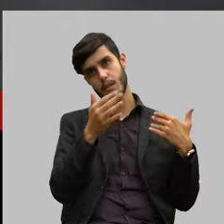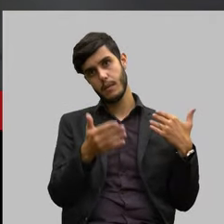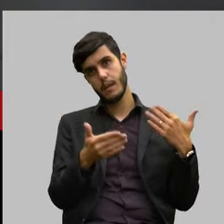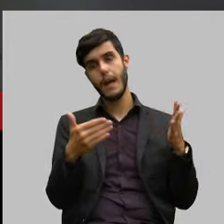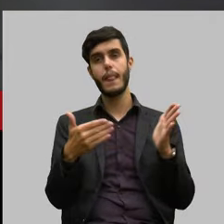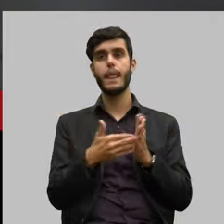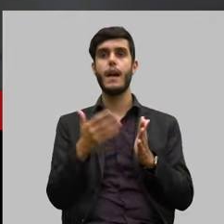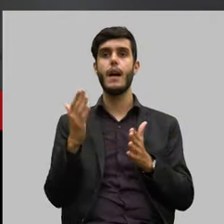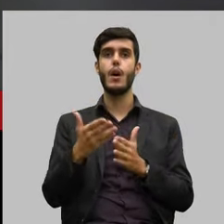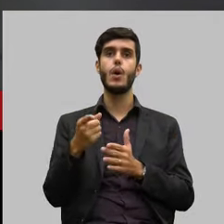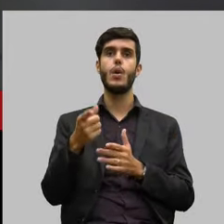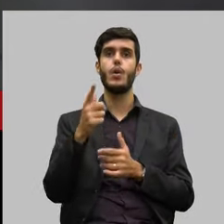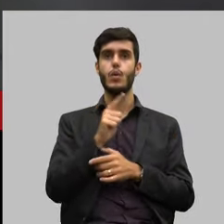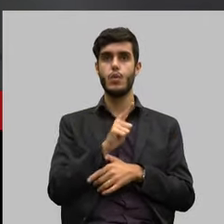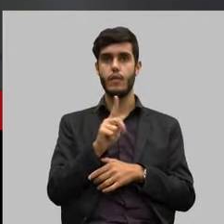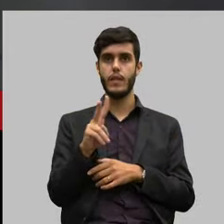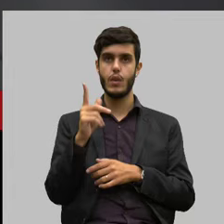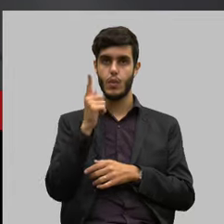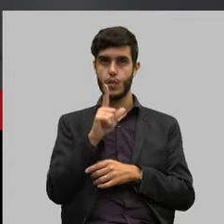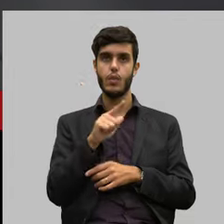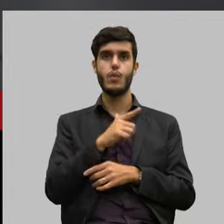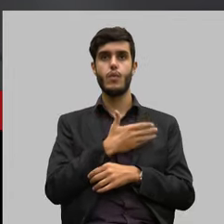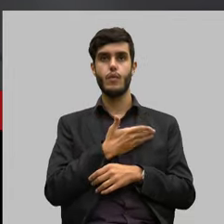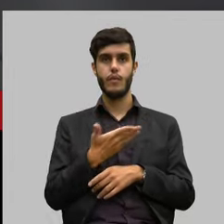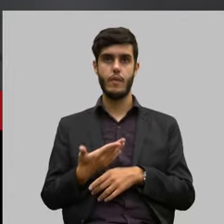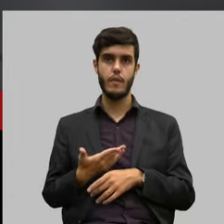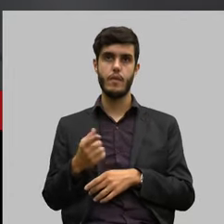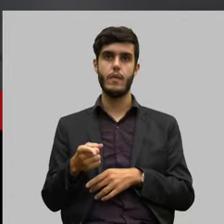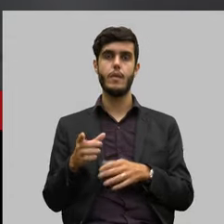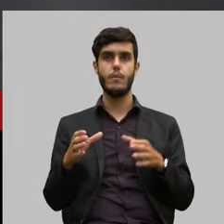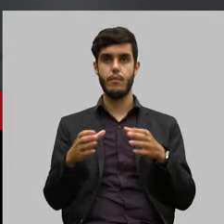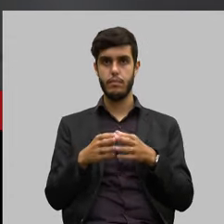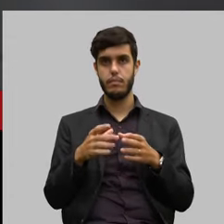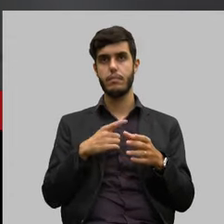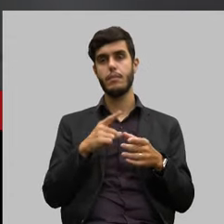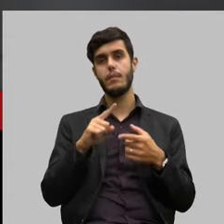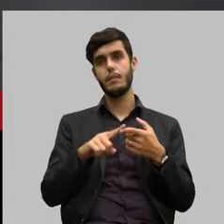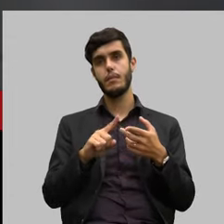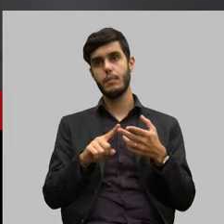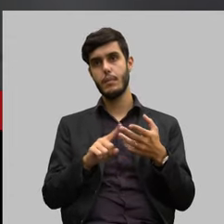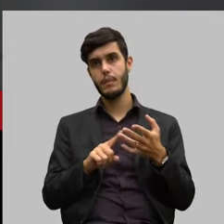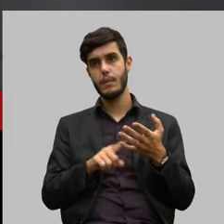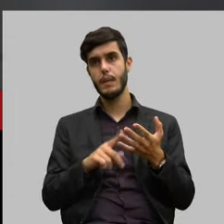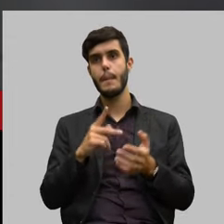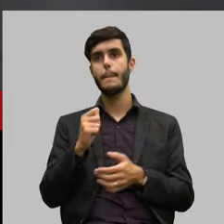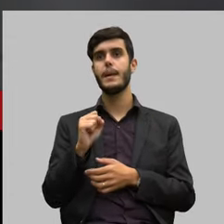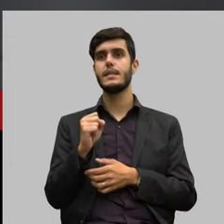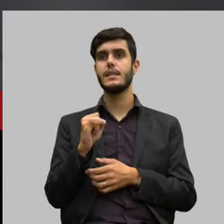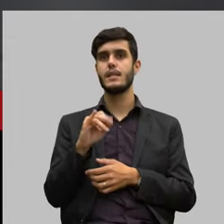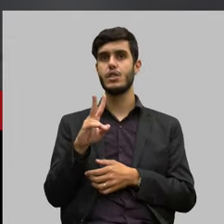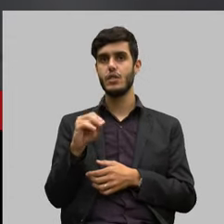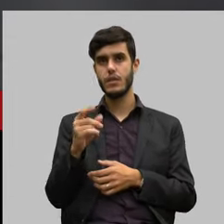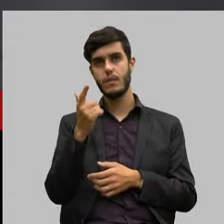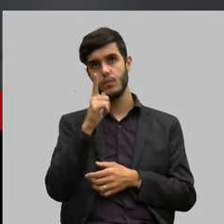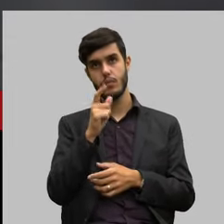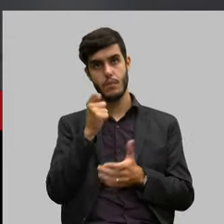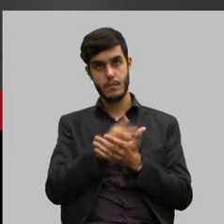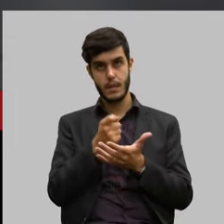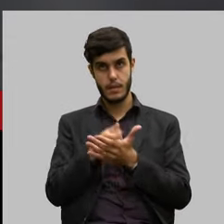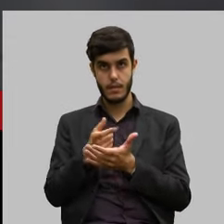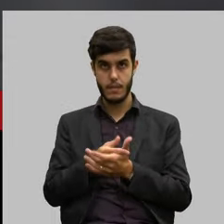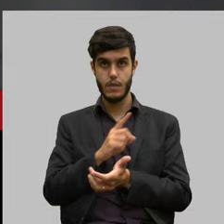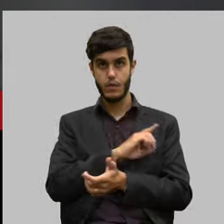conseguiu equacionar o governo né conseguiu equacionar uma série de passivos colocar o pagamento de salários em